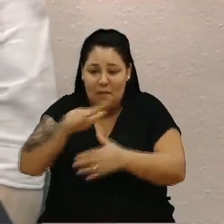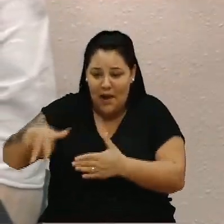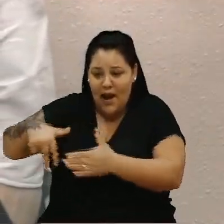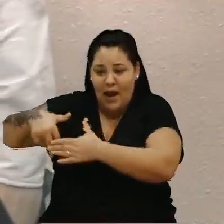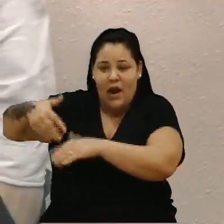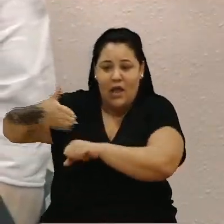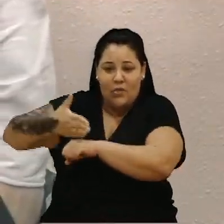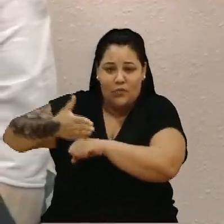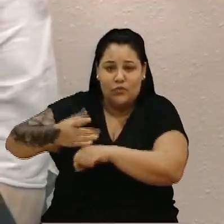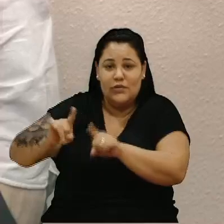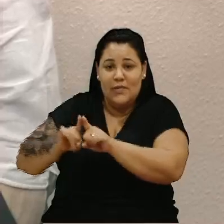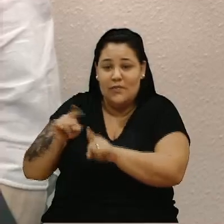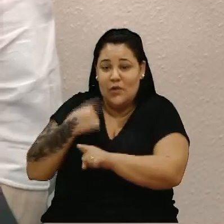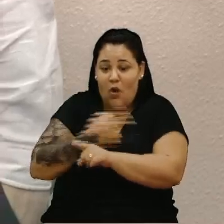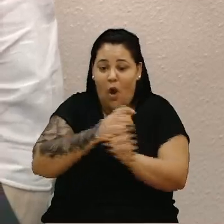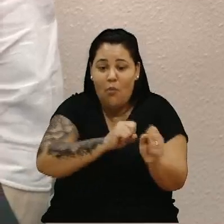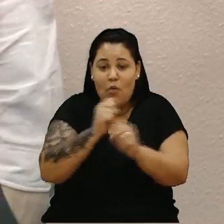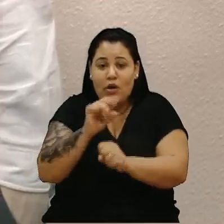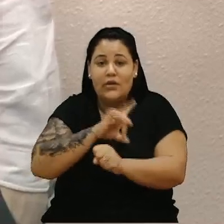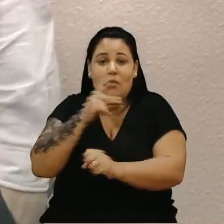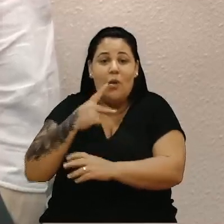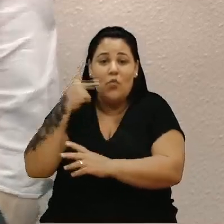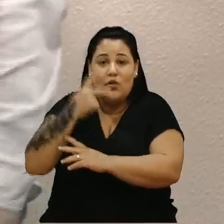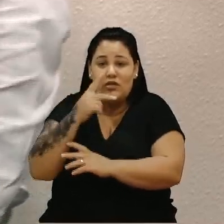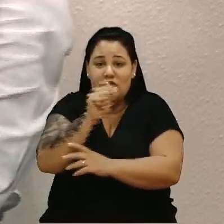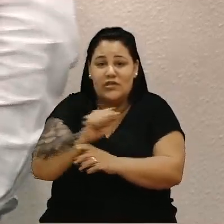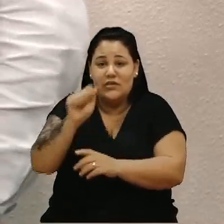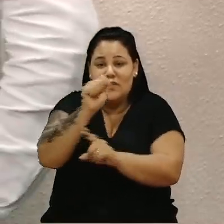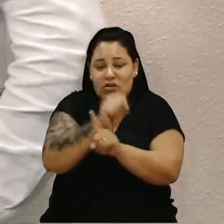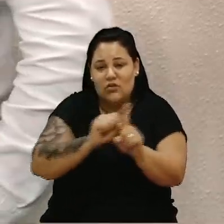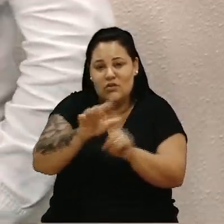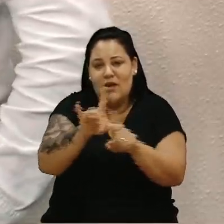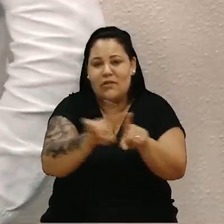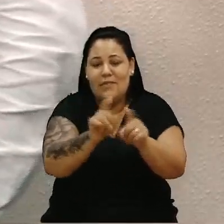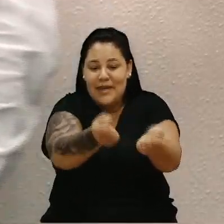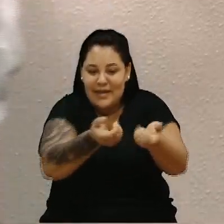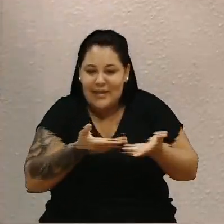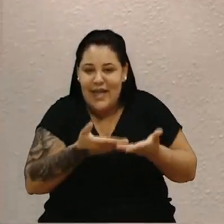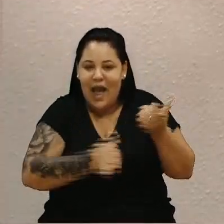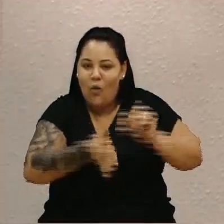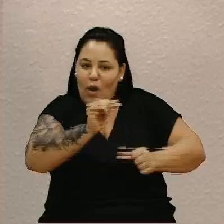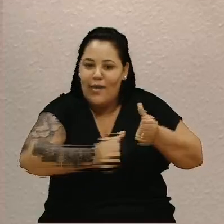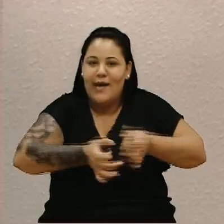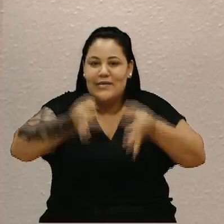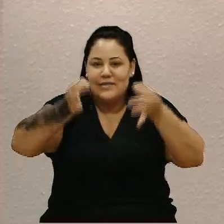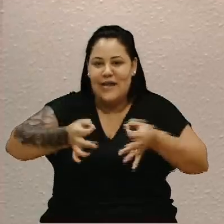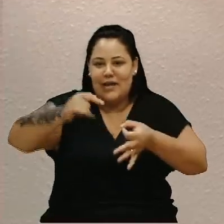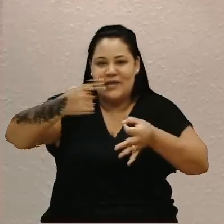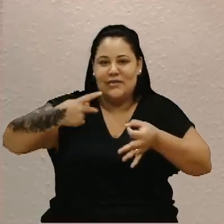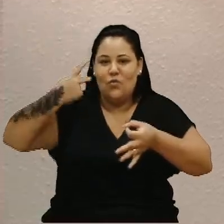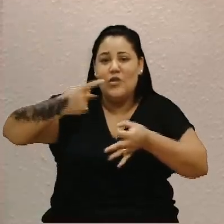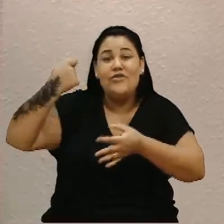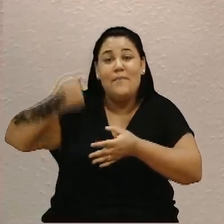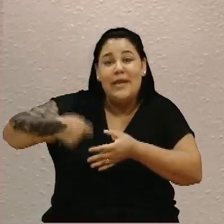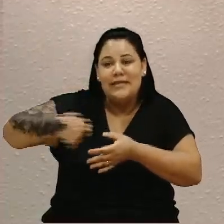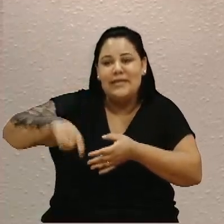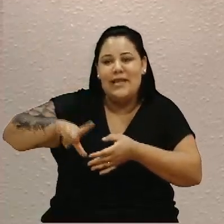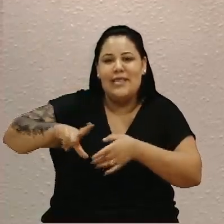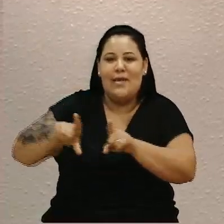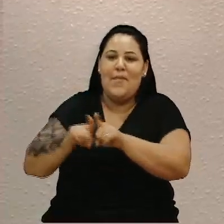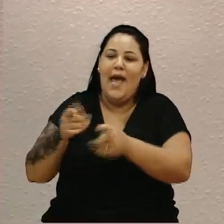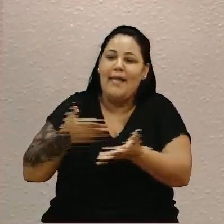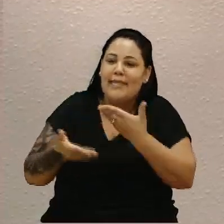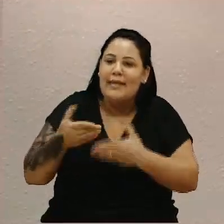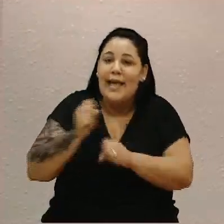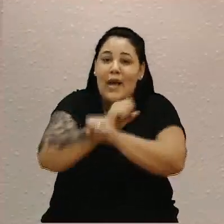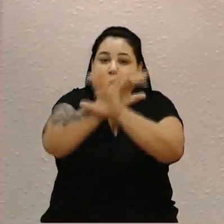né, para que a gente possa ter uma política municipal de assistência social e que dê a qualidade que essa política, de fato, precisa ter na